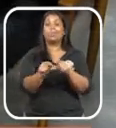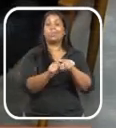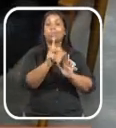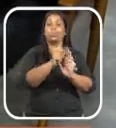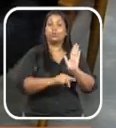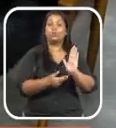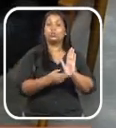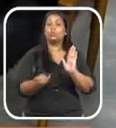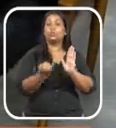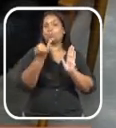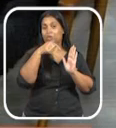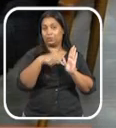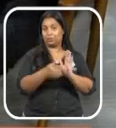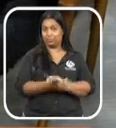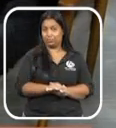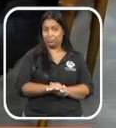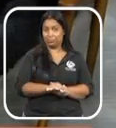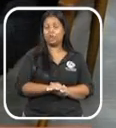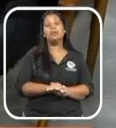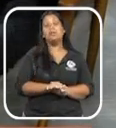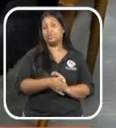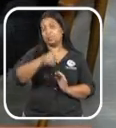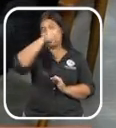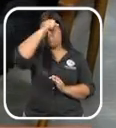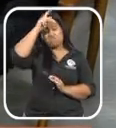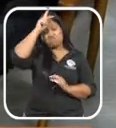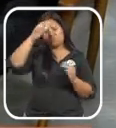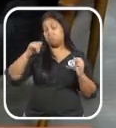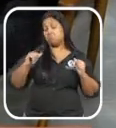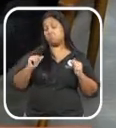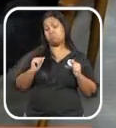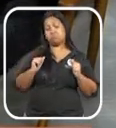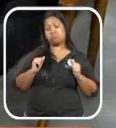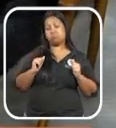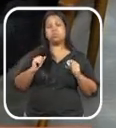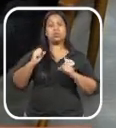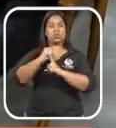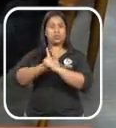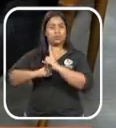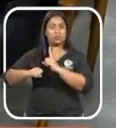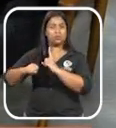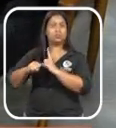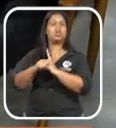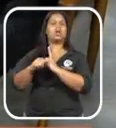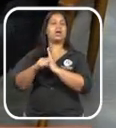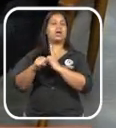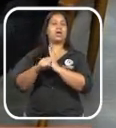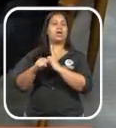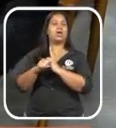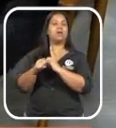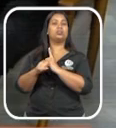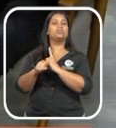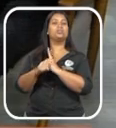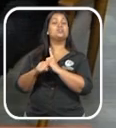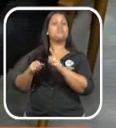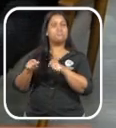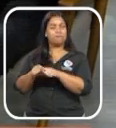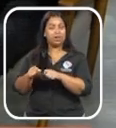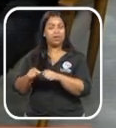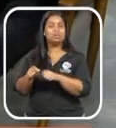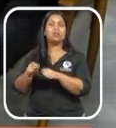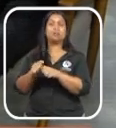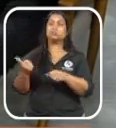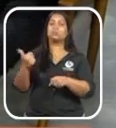movimentou e a sociedade civil, poderes constituídos, acabaram fazendo no lugar do governo um papel que o governo não